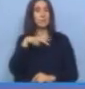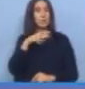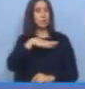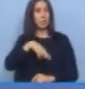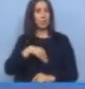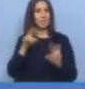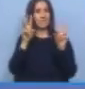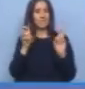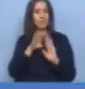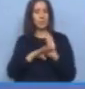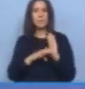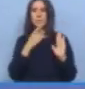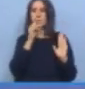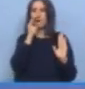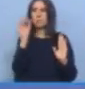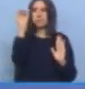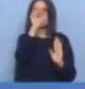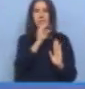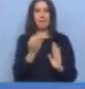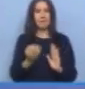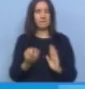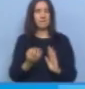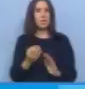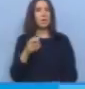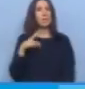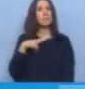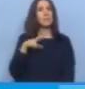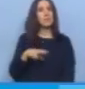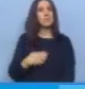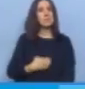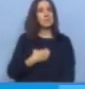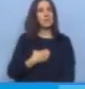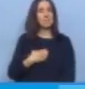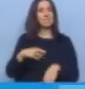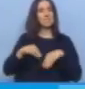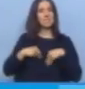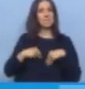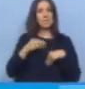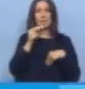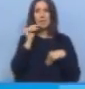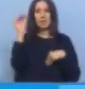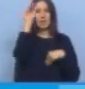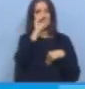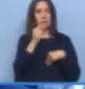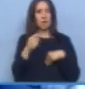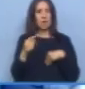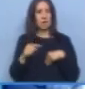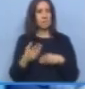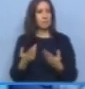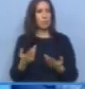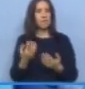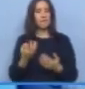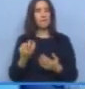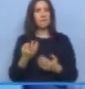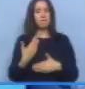percebido realmente que estamos em todo o lado e o português também tem sentido esse acolhimento nas terras onde está, onde